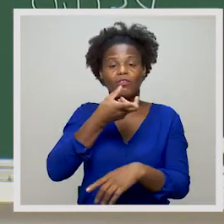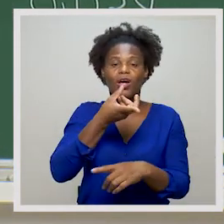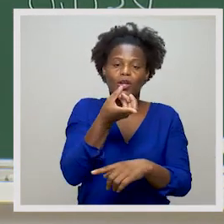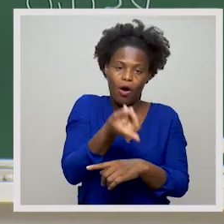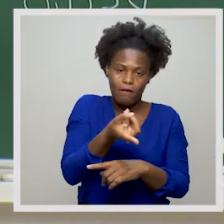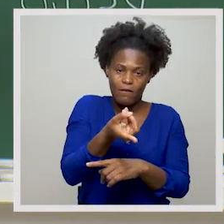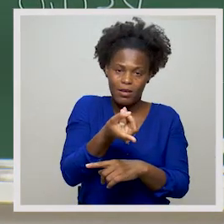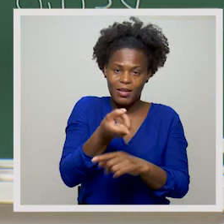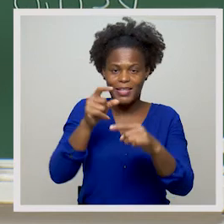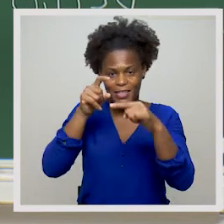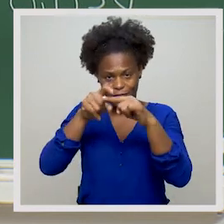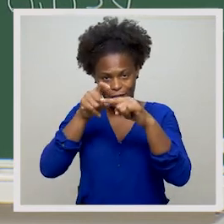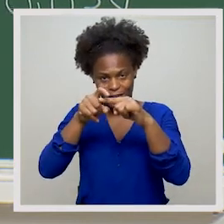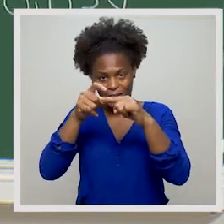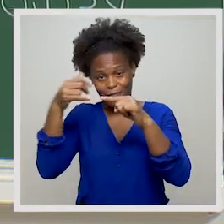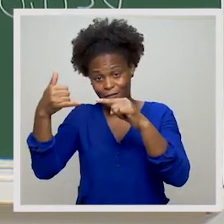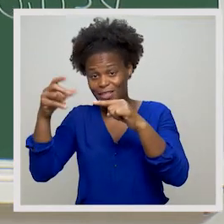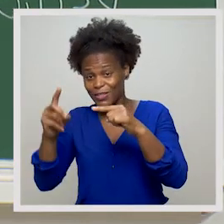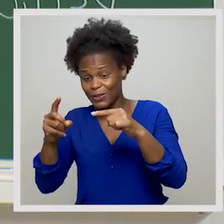já tem ali, viram?